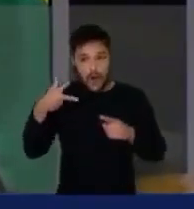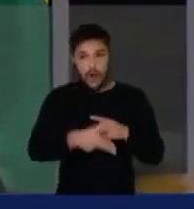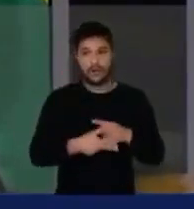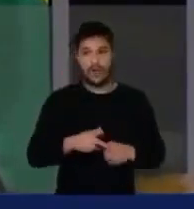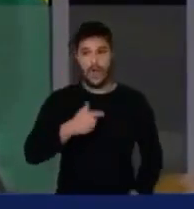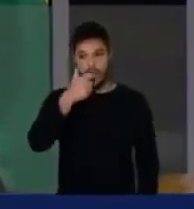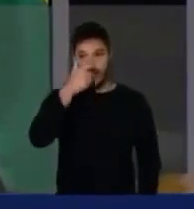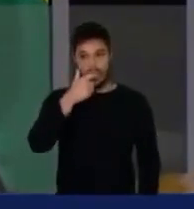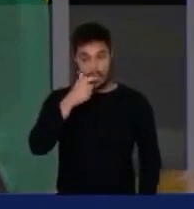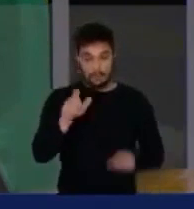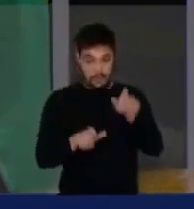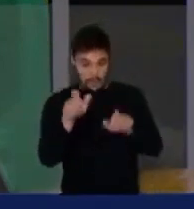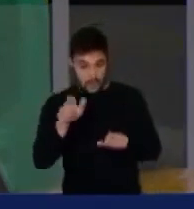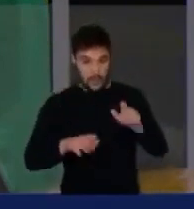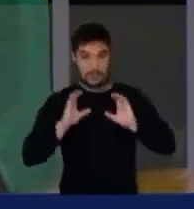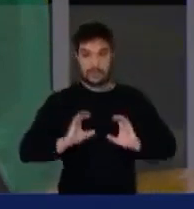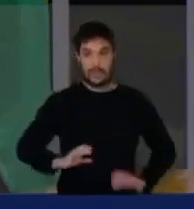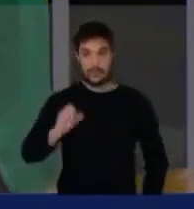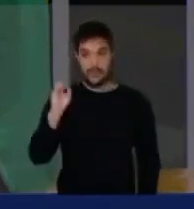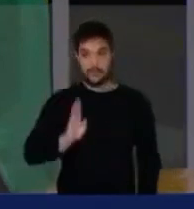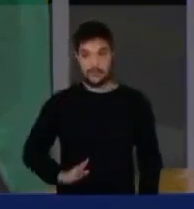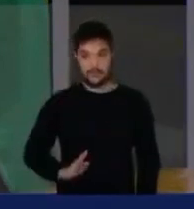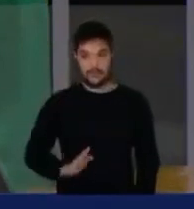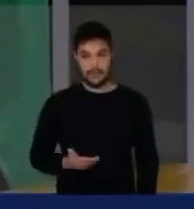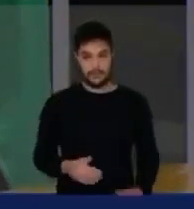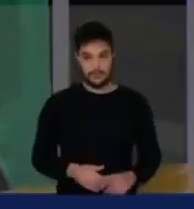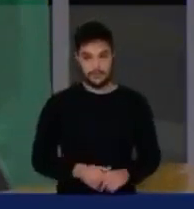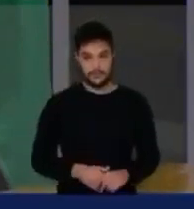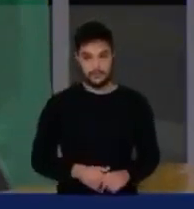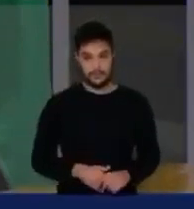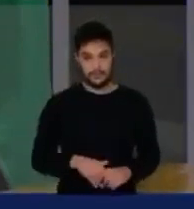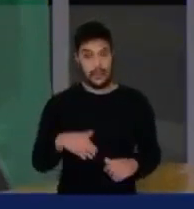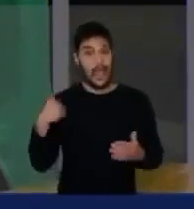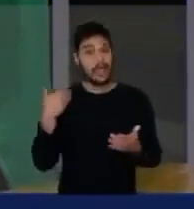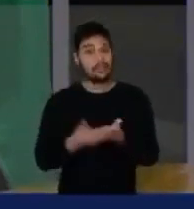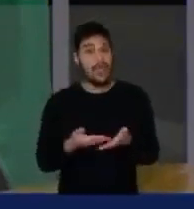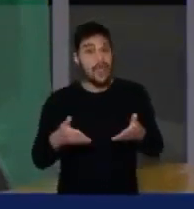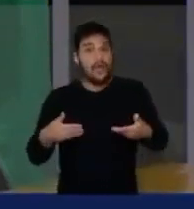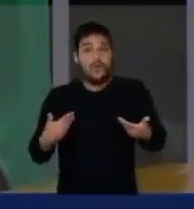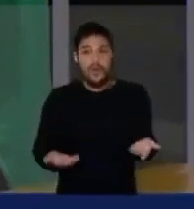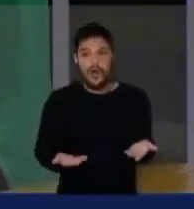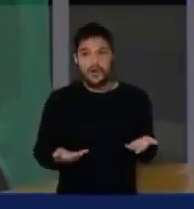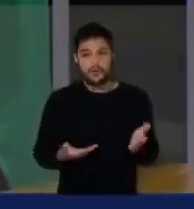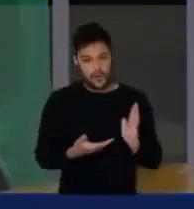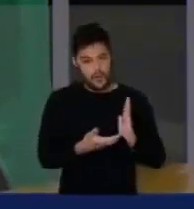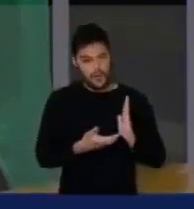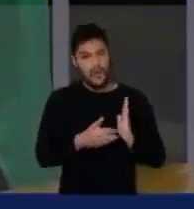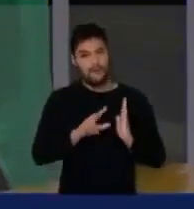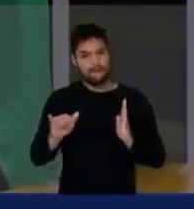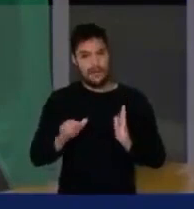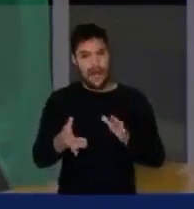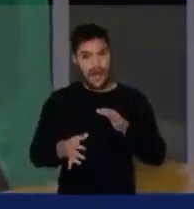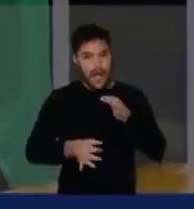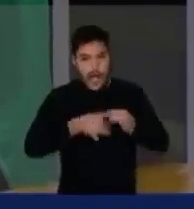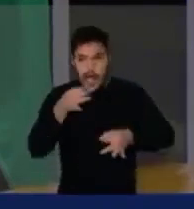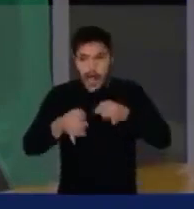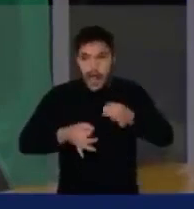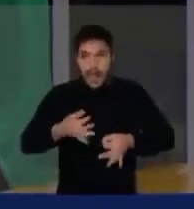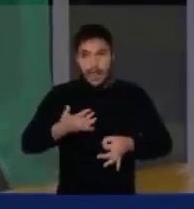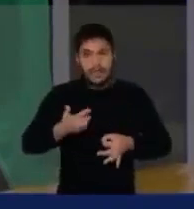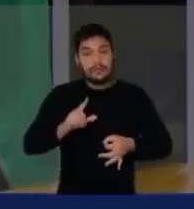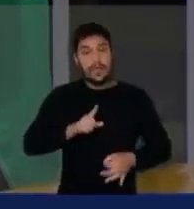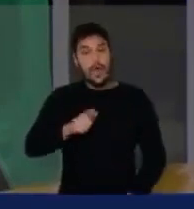cidadãos brasileiros. Senhor presidente, deputado Arthur Lira, até quando esta casa silenciará diante dos desmandos de